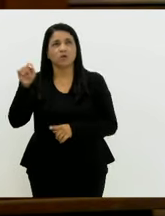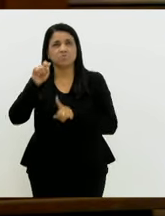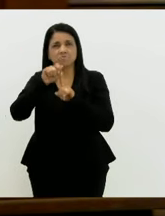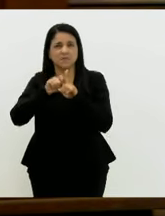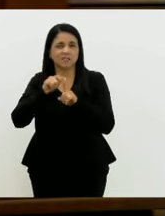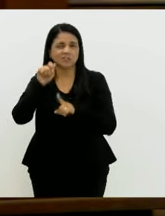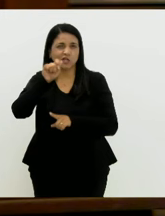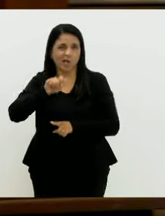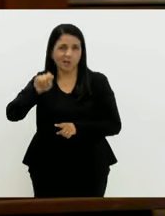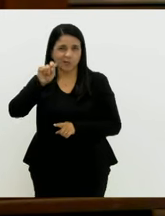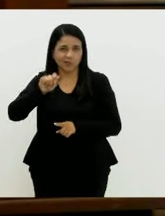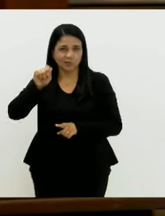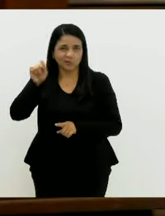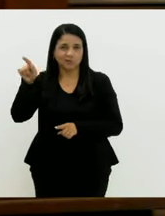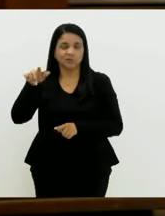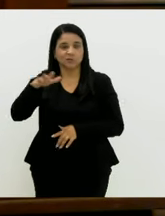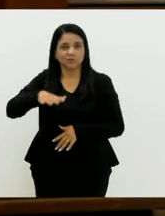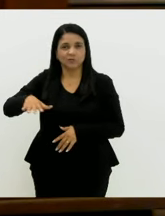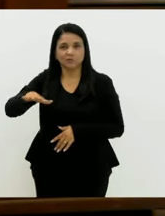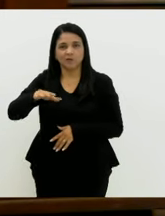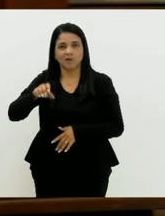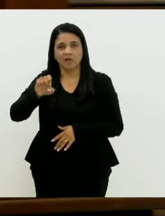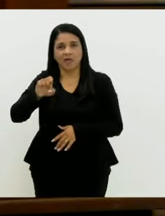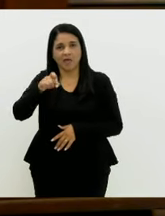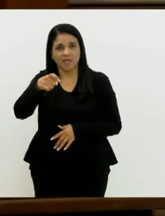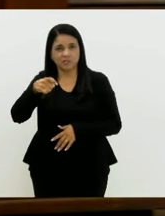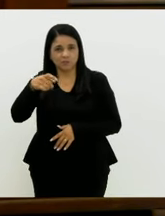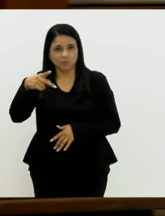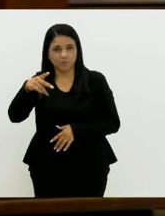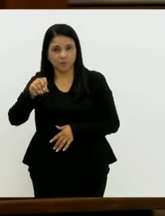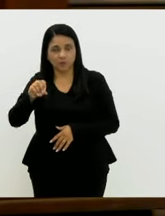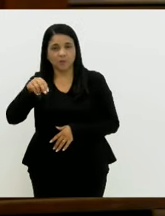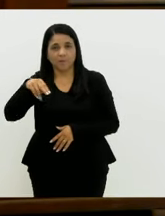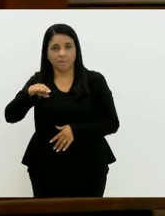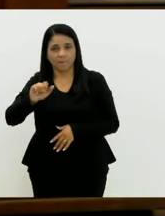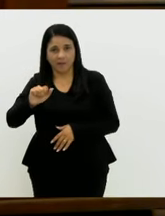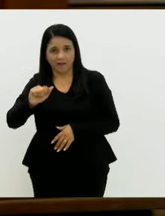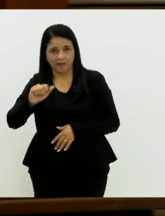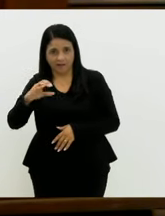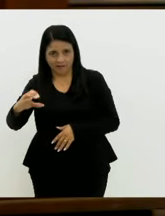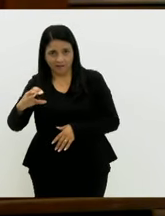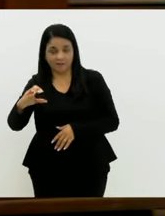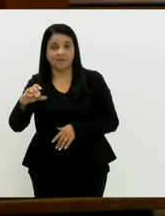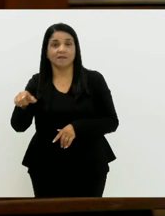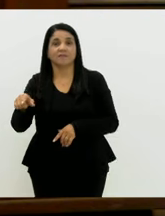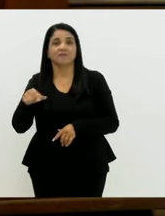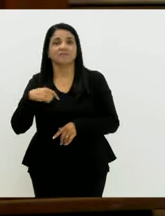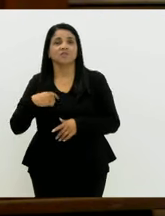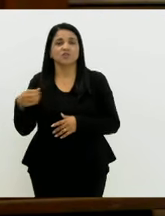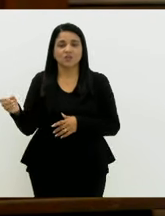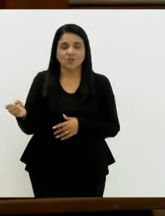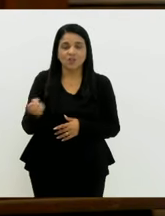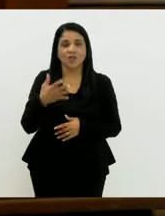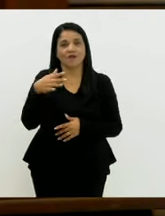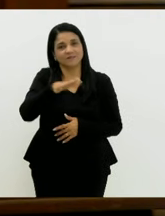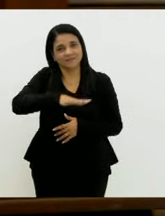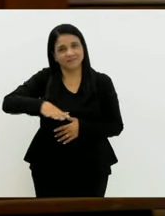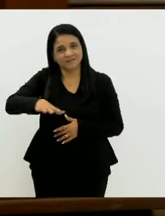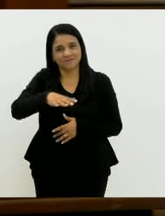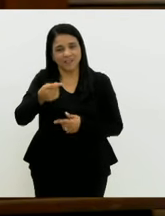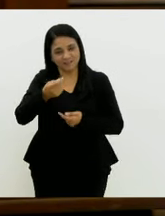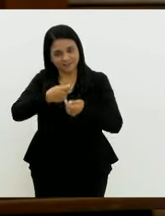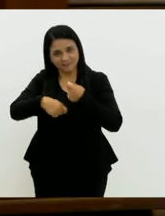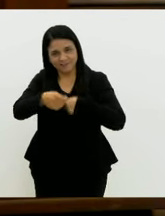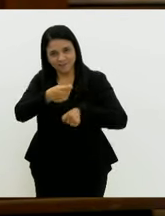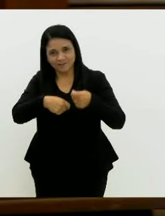espaço Expo Mag. Isso significa dizer novos ambientes de negócios